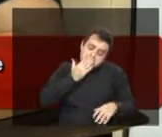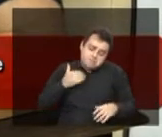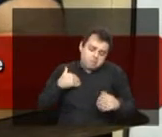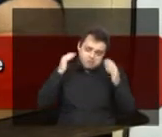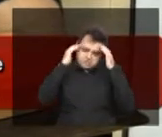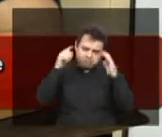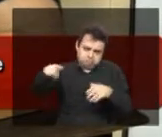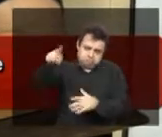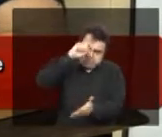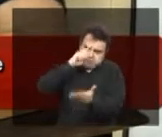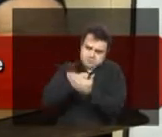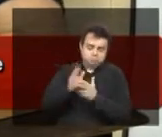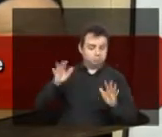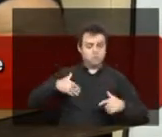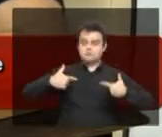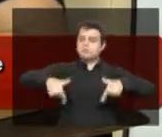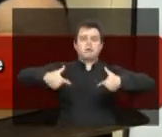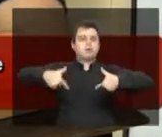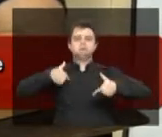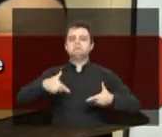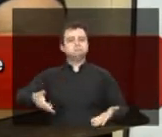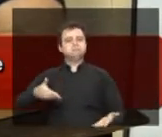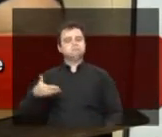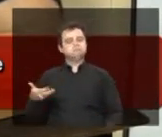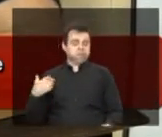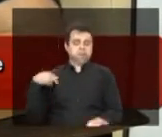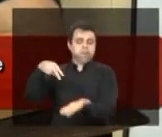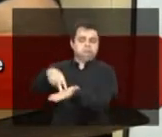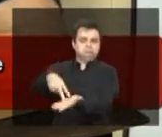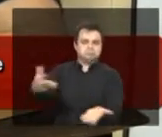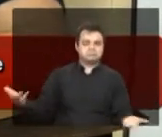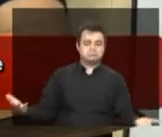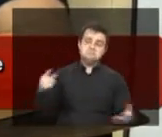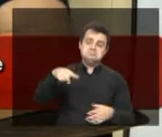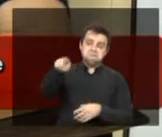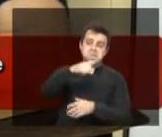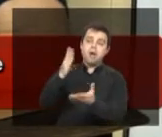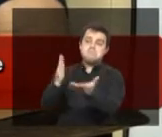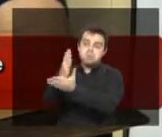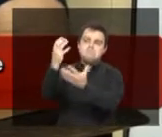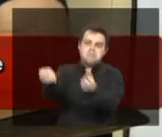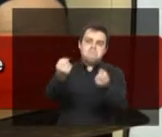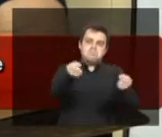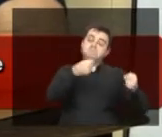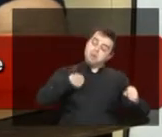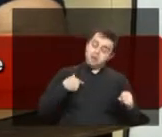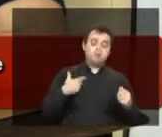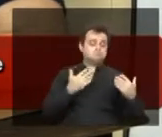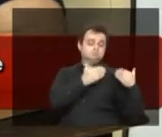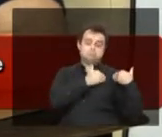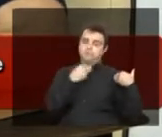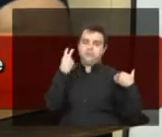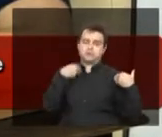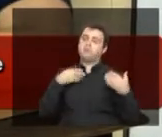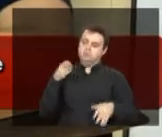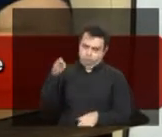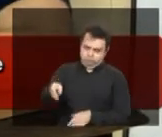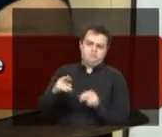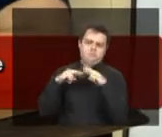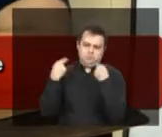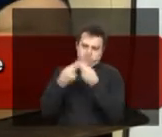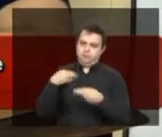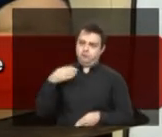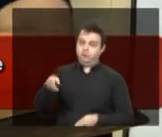aqui para trabalhar, isso aí é uma determinação, foi aprovada, a gente vai cumprir com o nosso papel. Mas